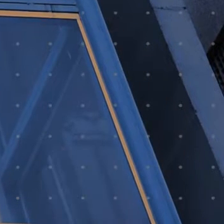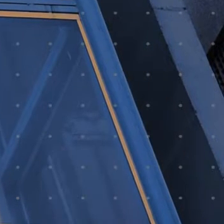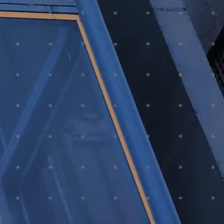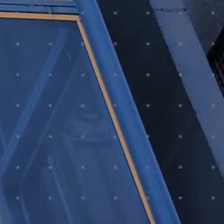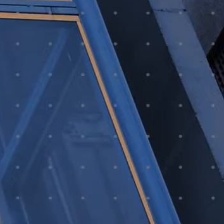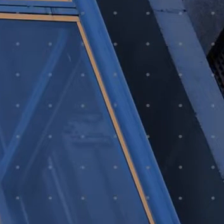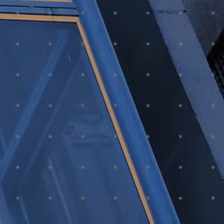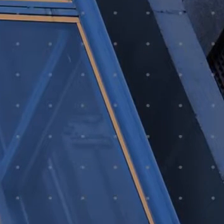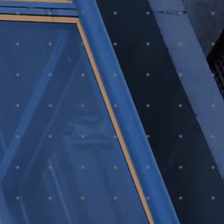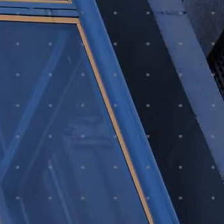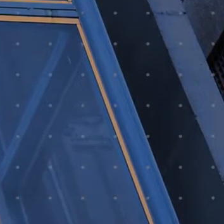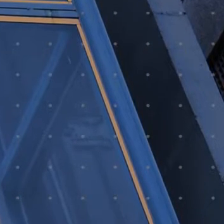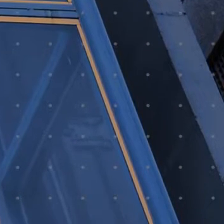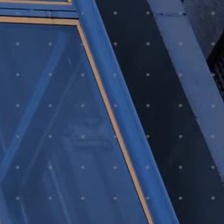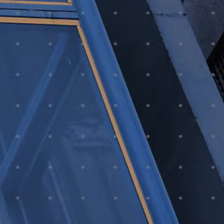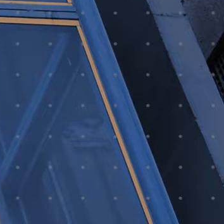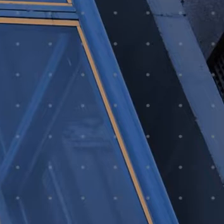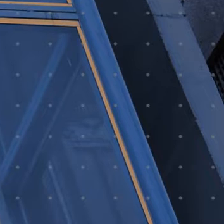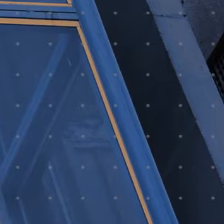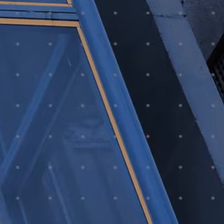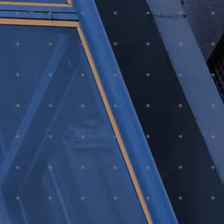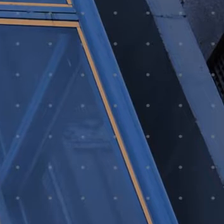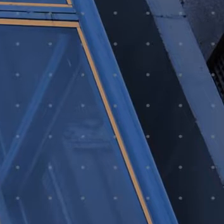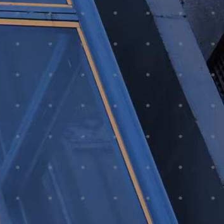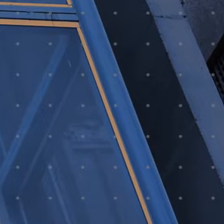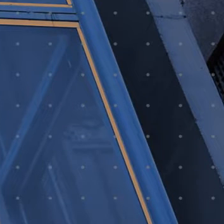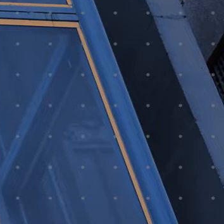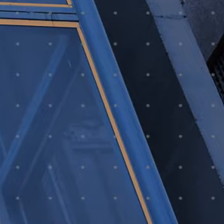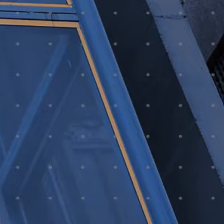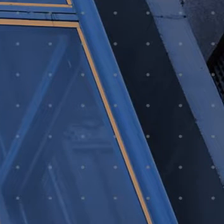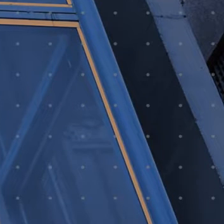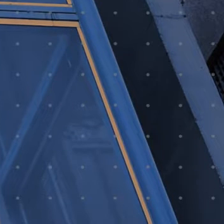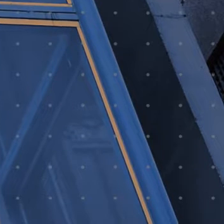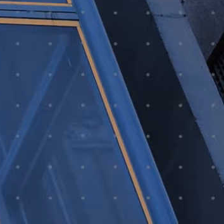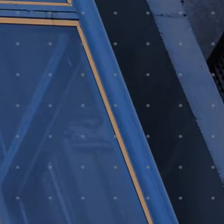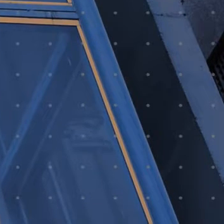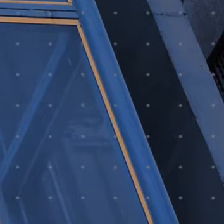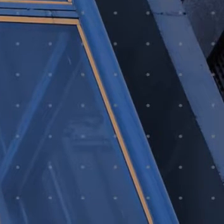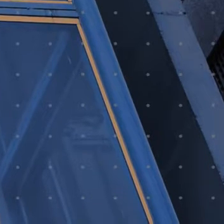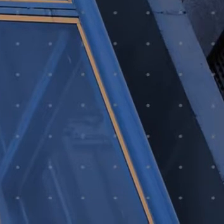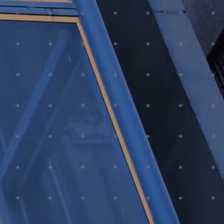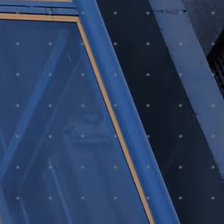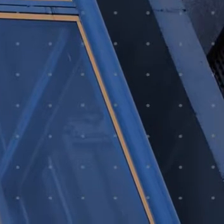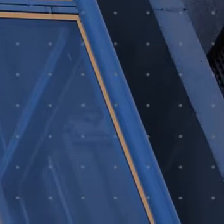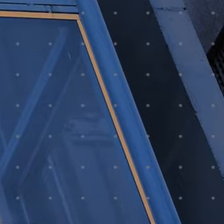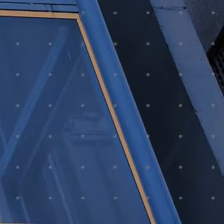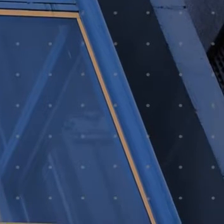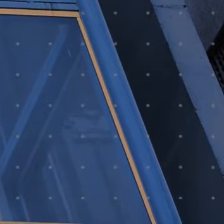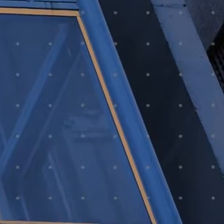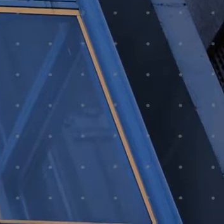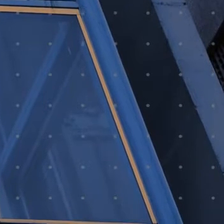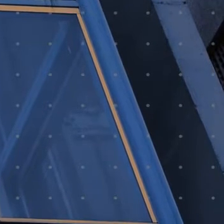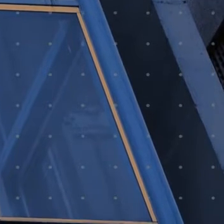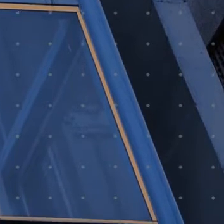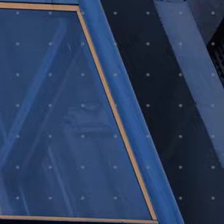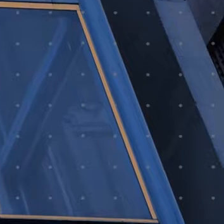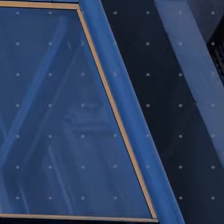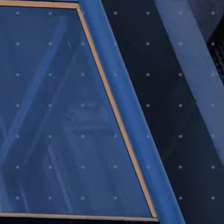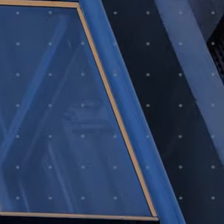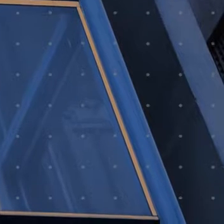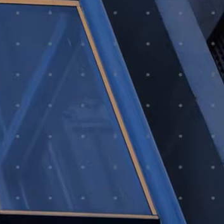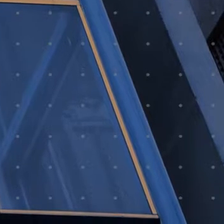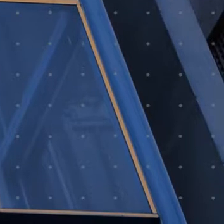de empresas analista contábil analista de departamento pessoal atendente de lanchonete auxiliar